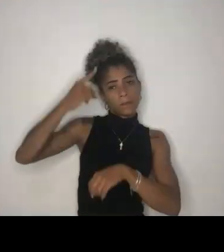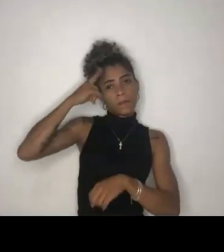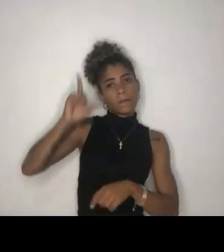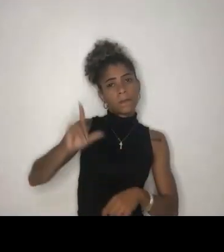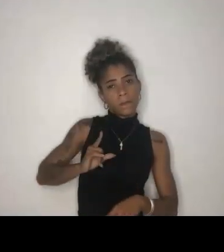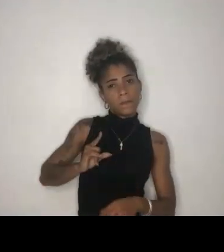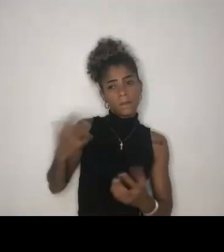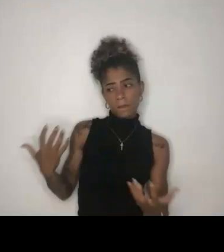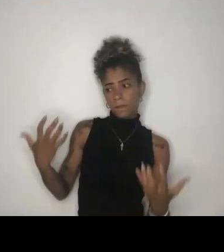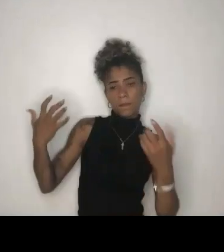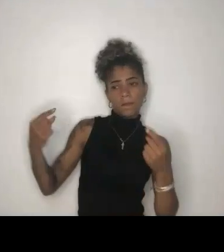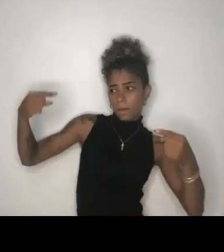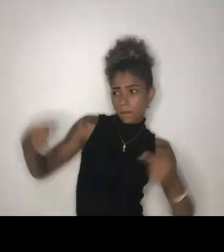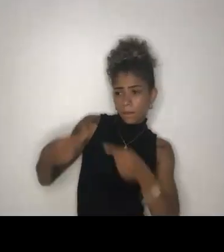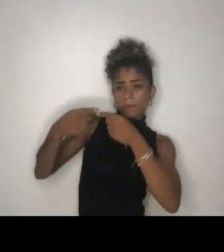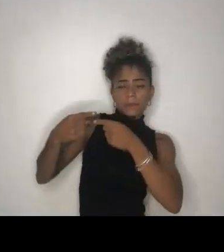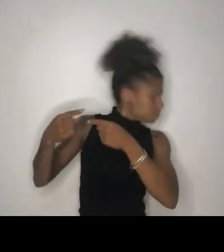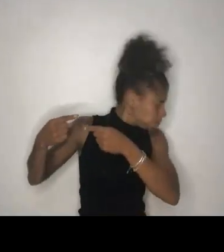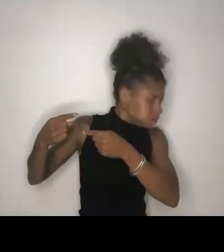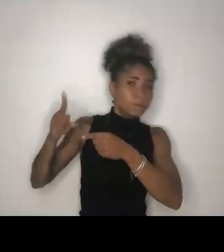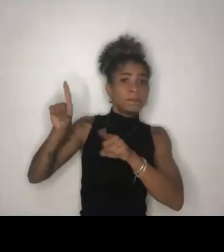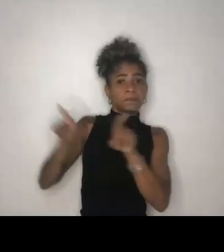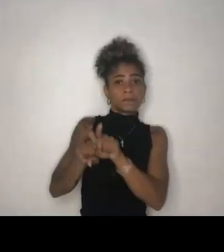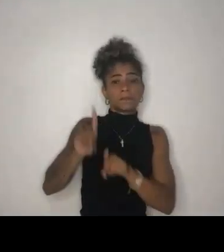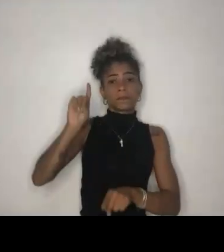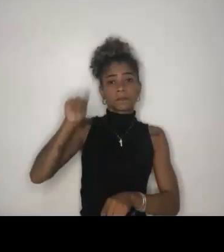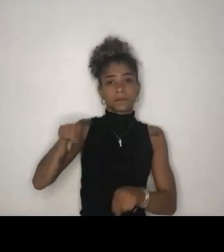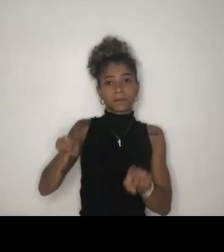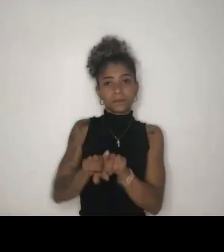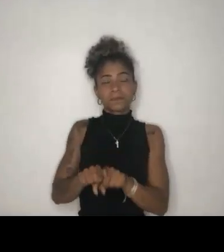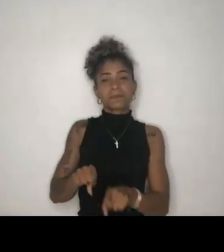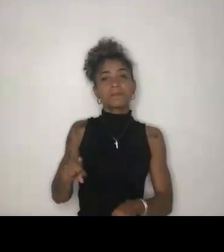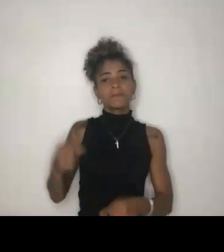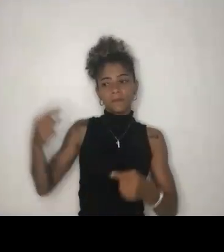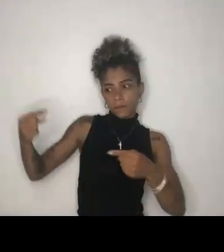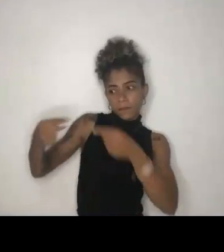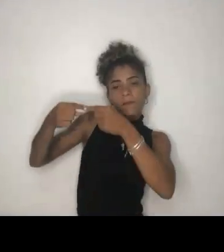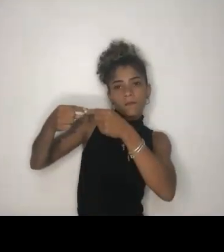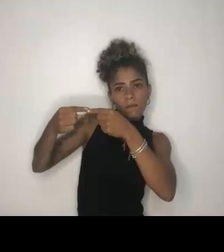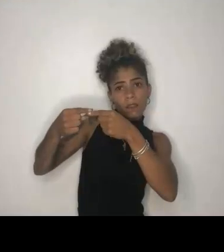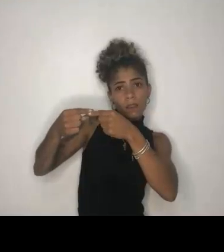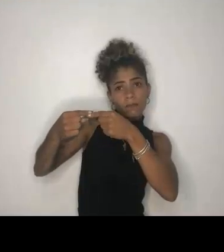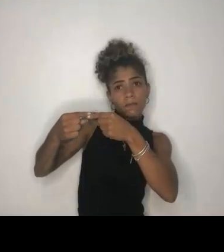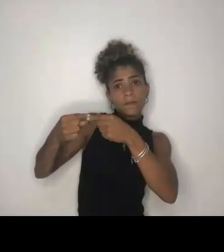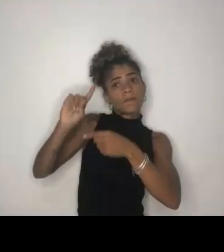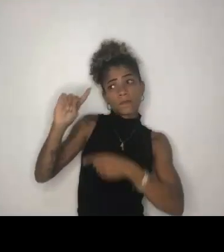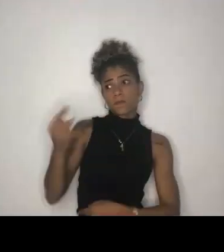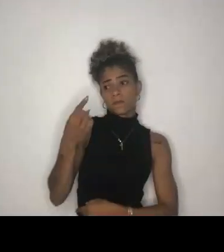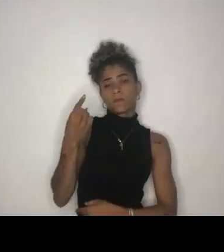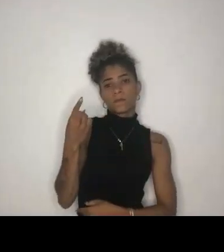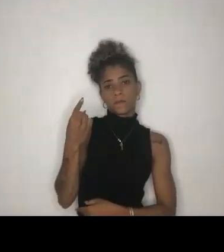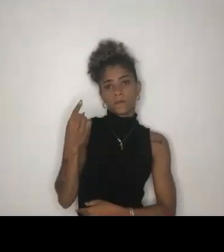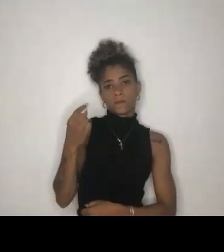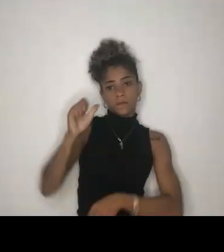ponto de convergência em comum em comum né que existe uma concepção Universal entre a materialidade